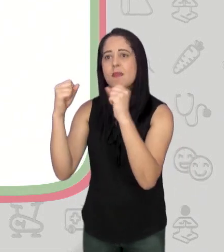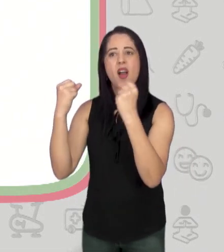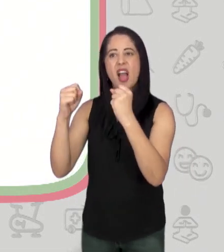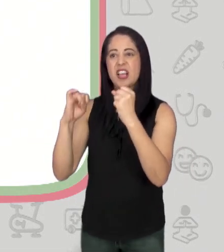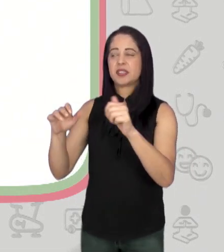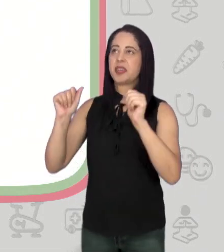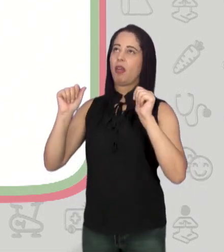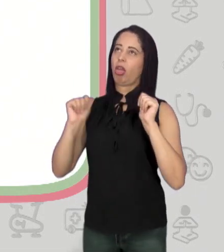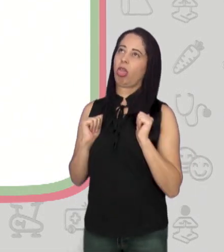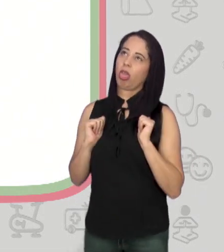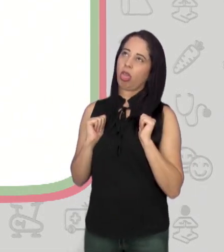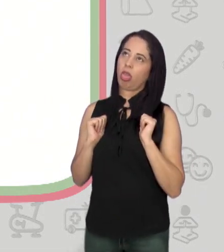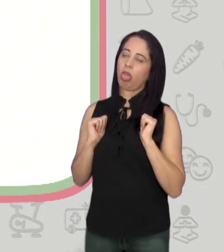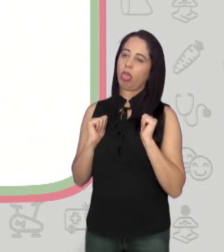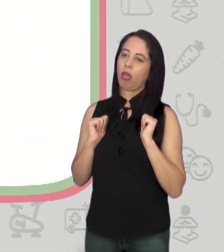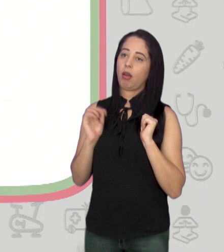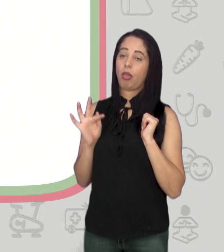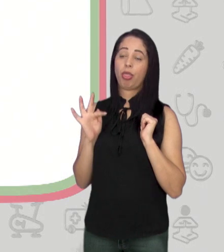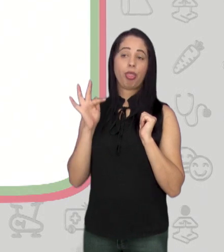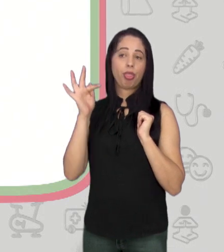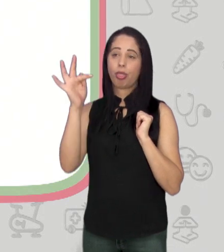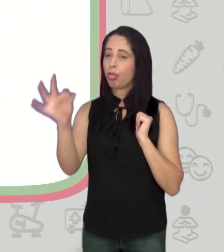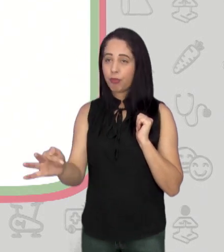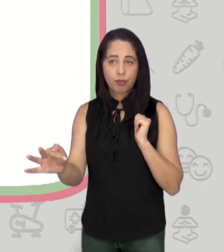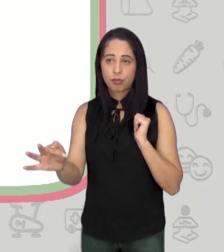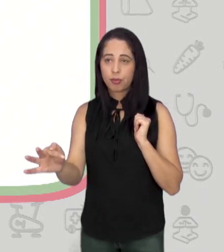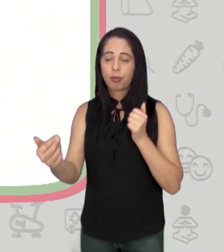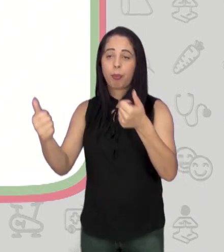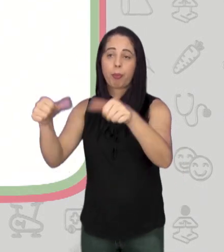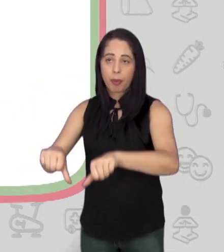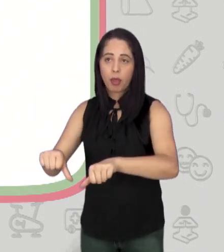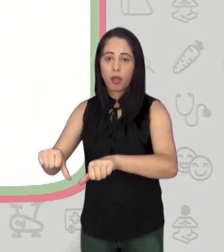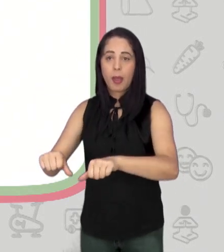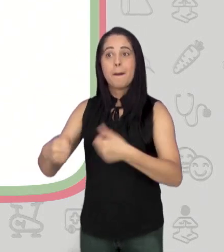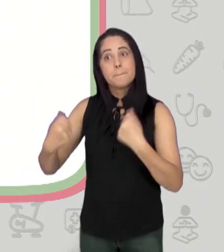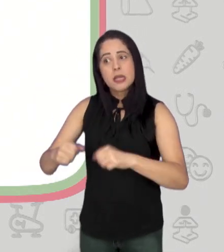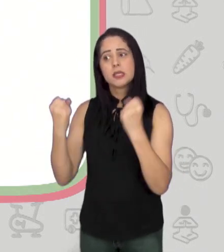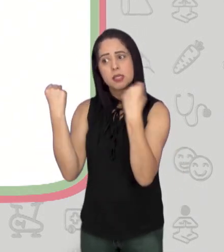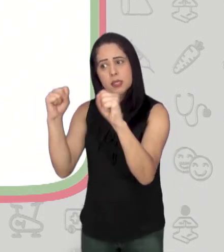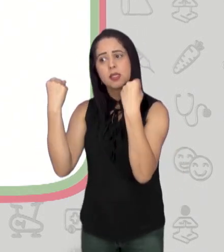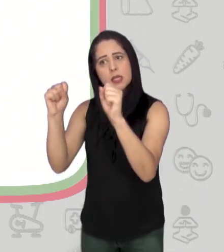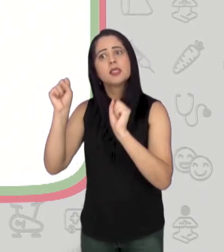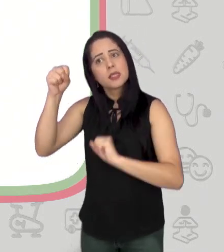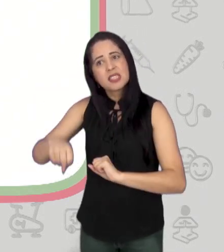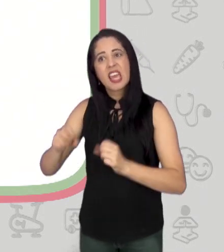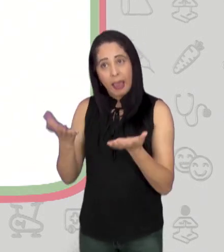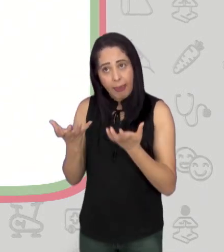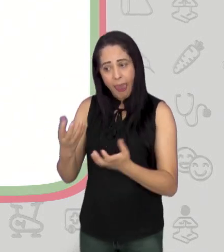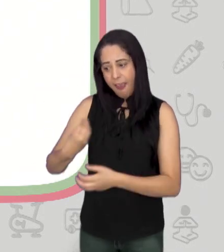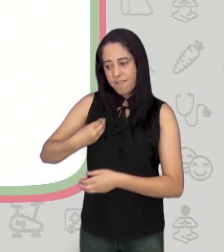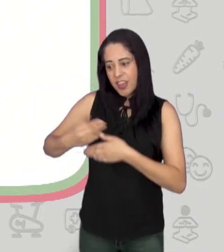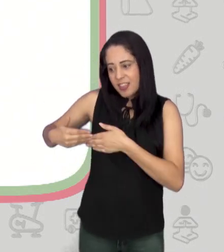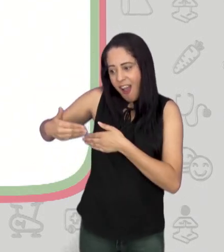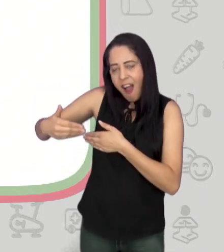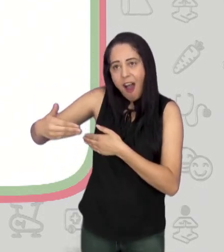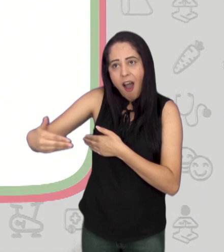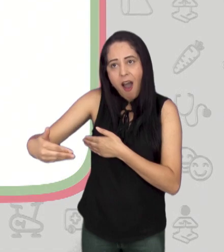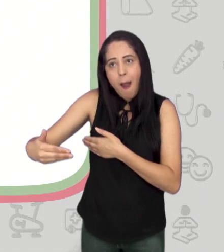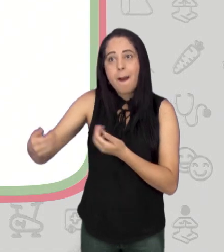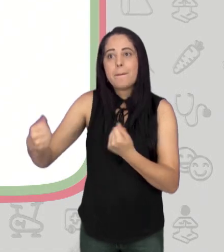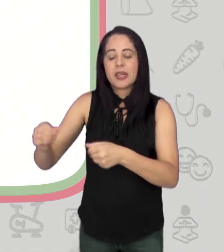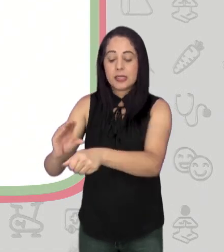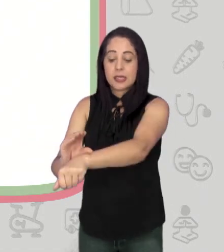vai levar a lugar nenhum. E eu sempre falo que a atividade física não é opcional, é obrigatório. Obrigatório. Se você quer ter longevidade, você precisa